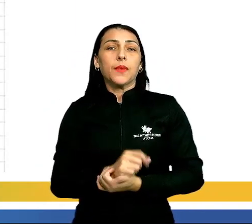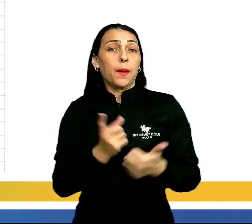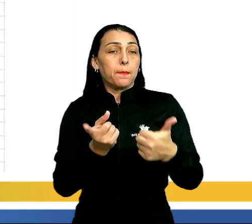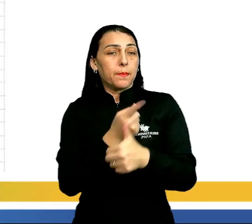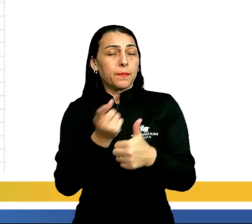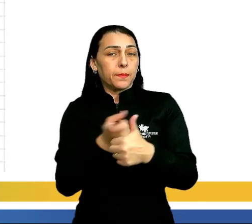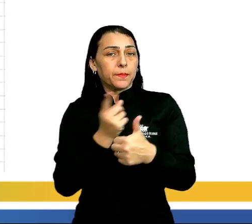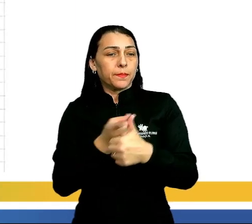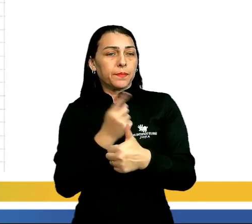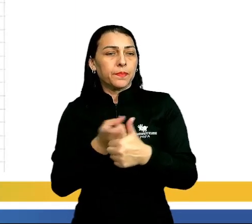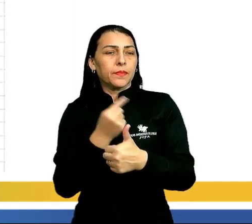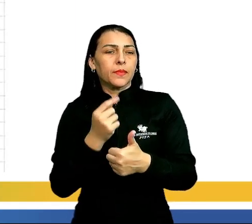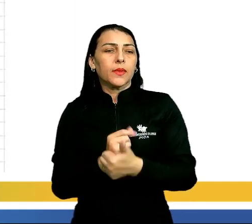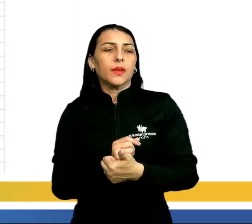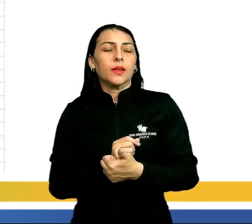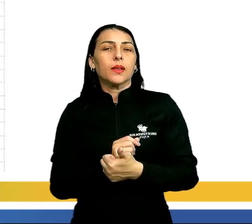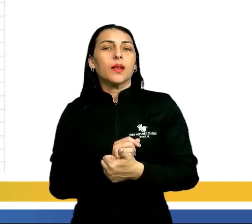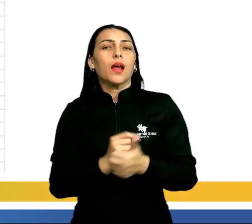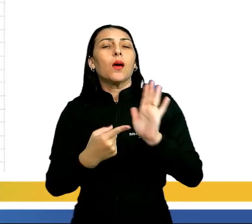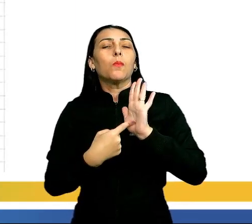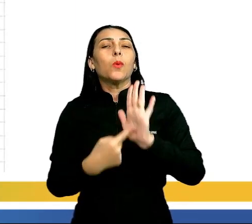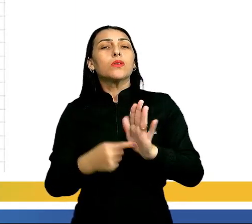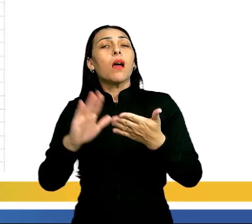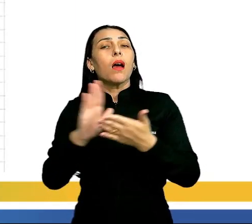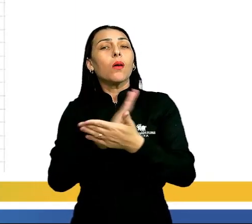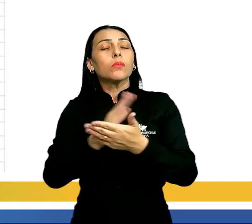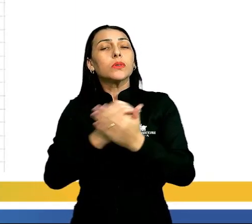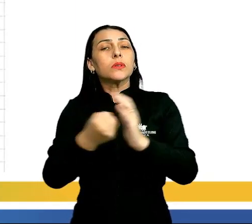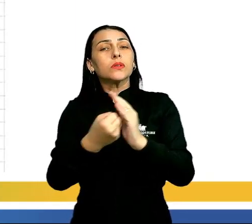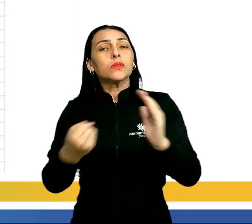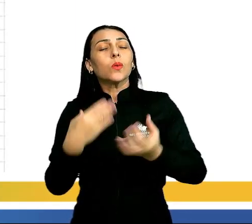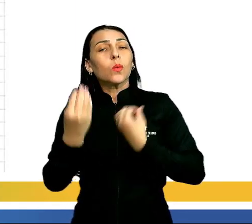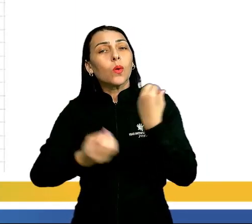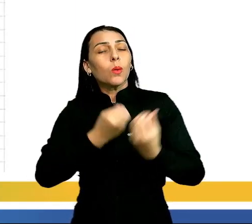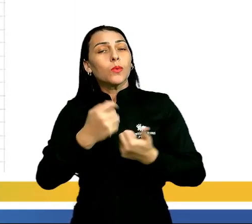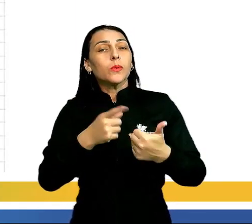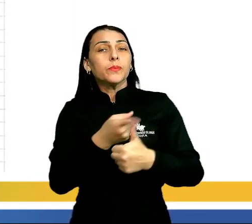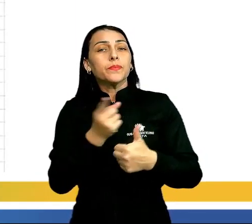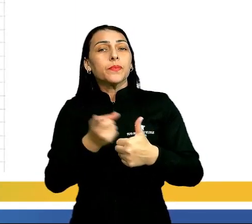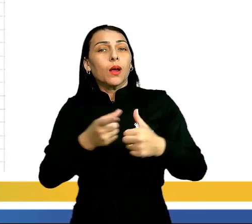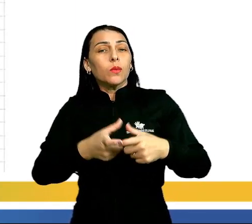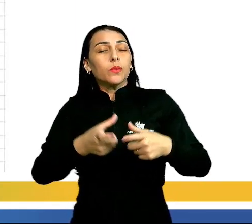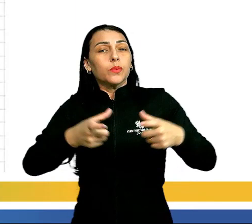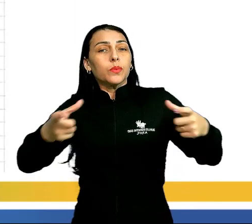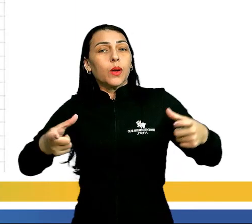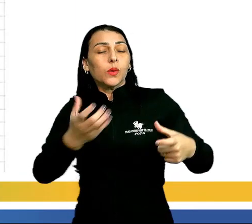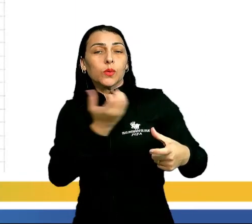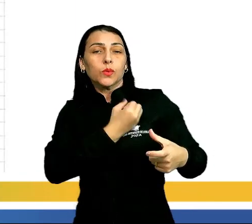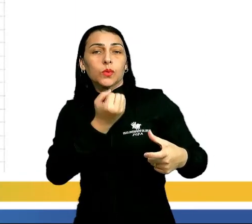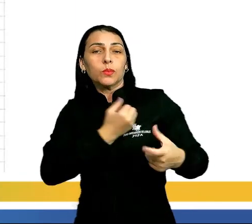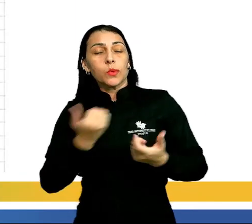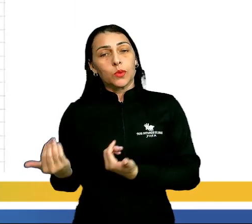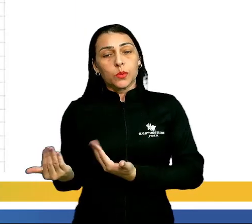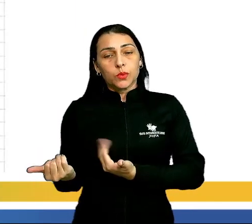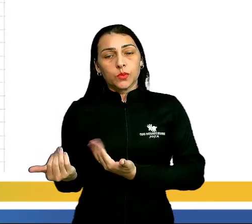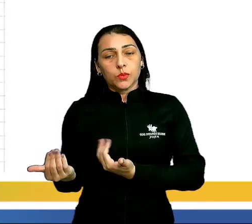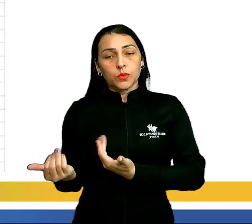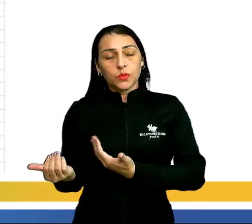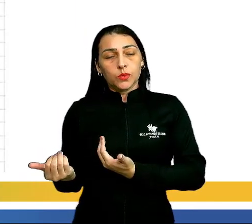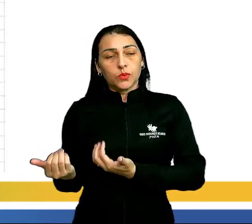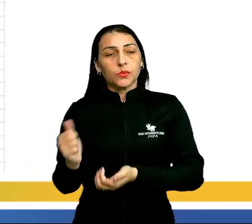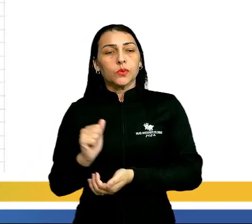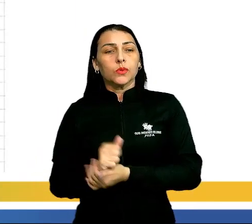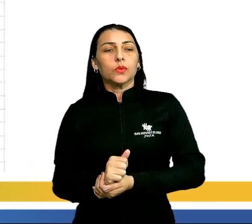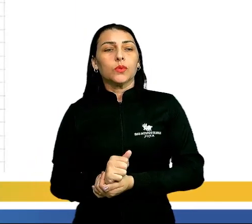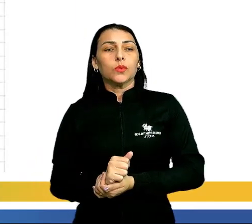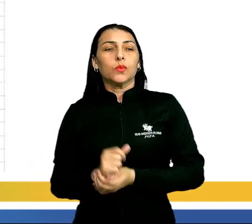pirâmide rejuvenescida, ela vai apresentar algumas características como aumento do número de jovens em